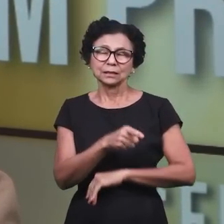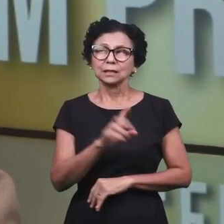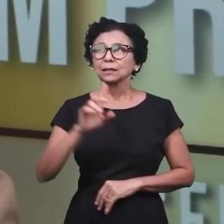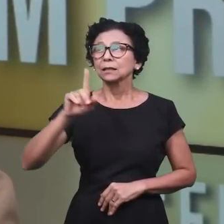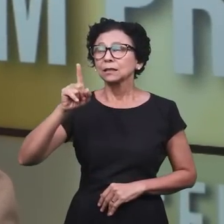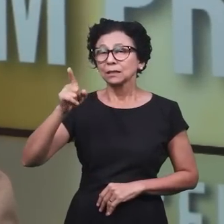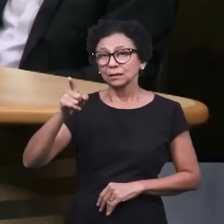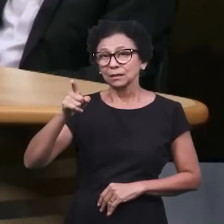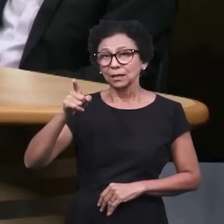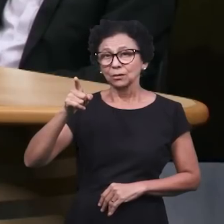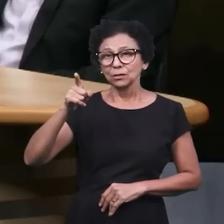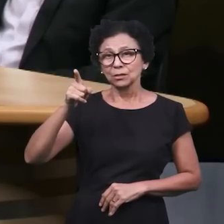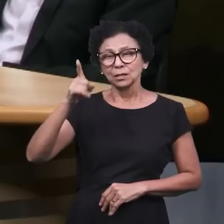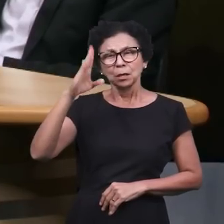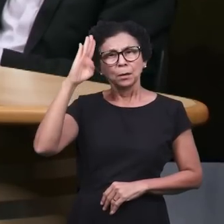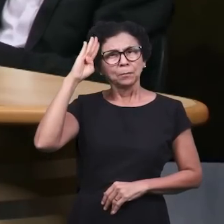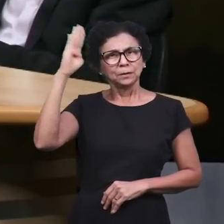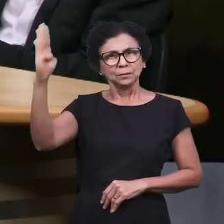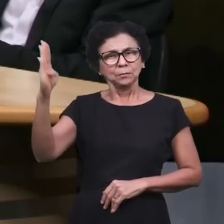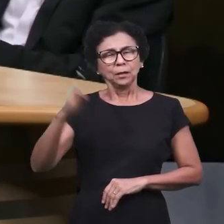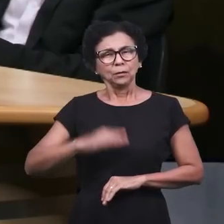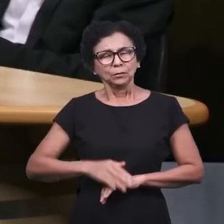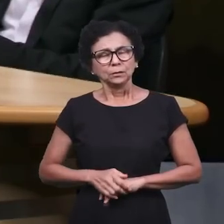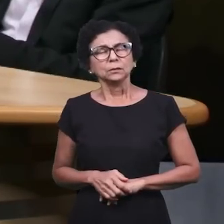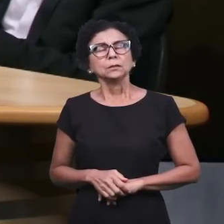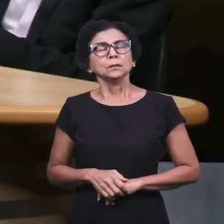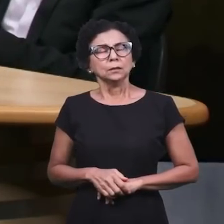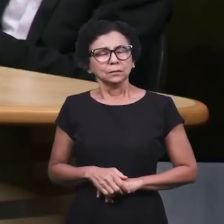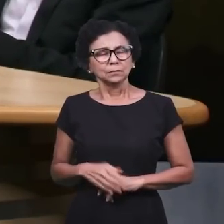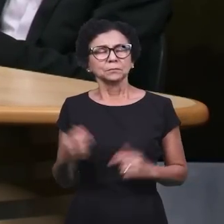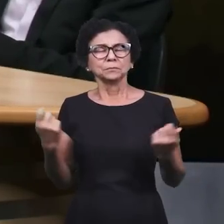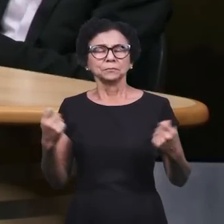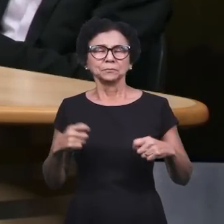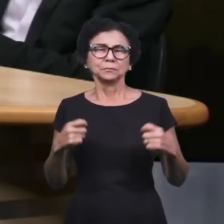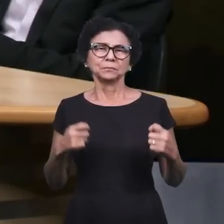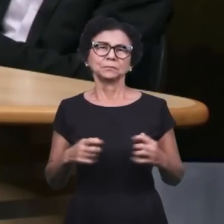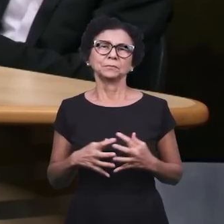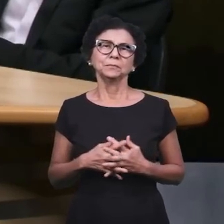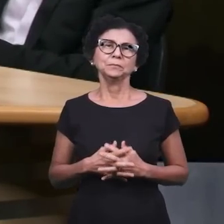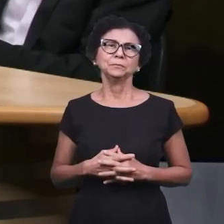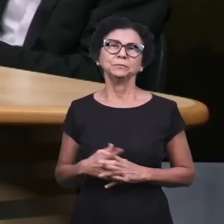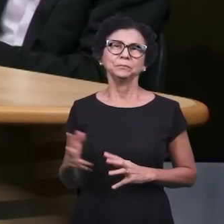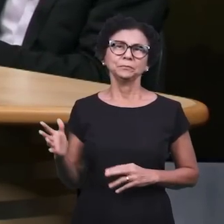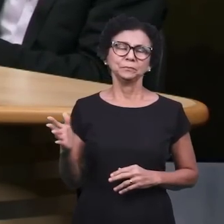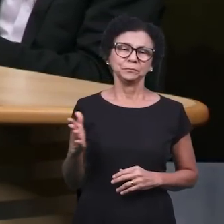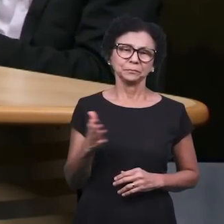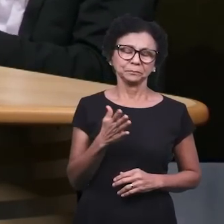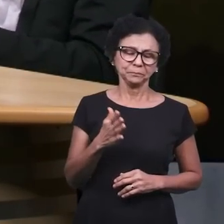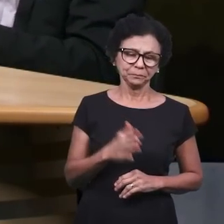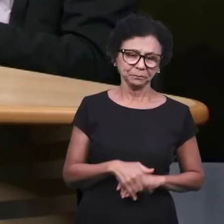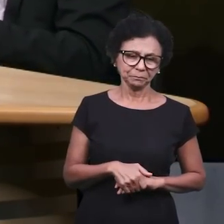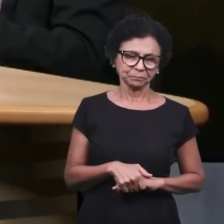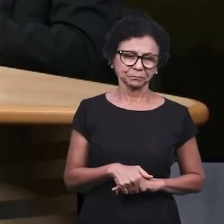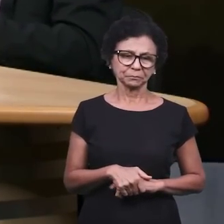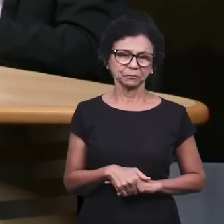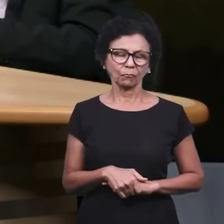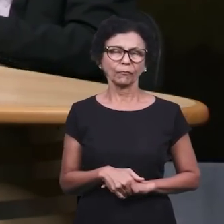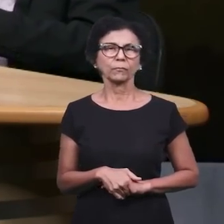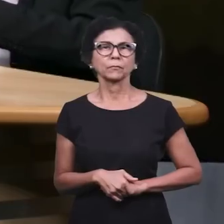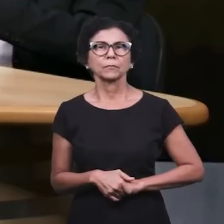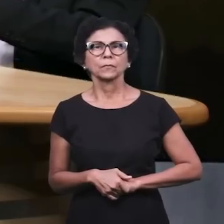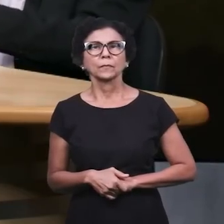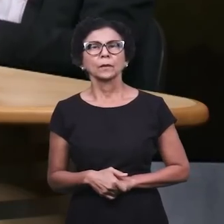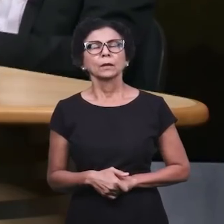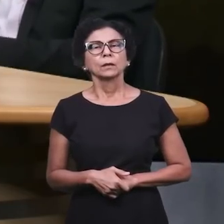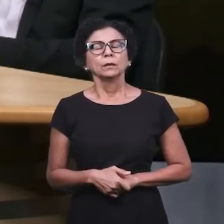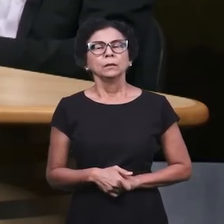inútil. Perfeito. Que foi o que o Rodolfo falou. Se Exatamente. ele alcançou uma boa vida profissional, que é importante, né, um pai tem que